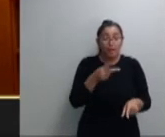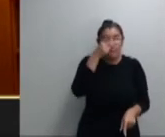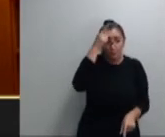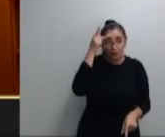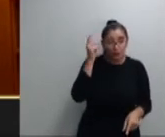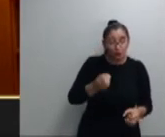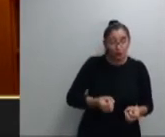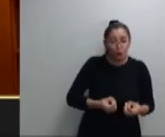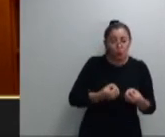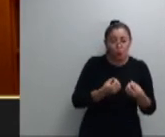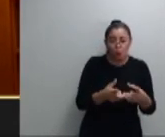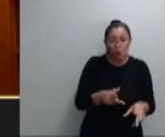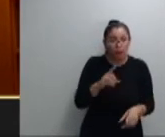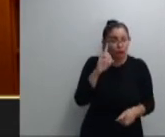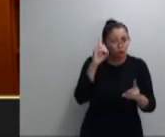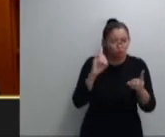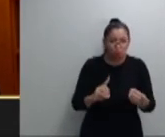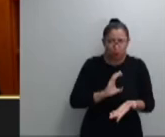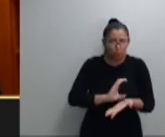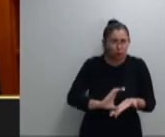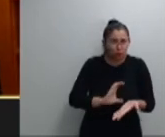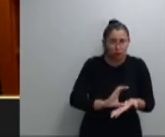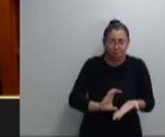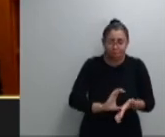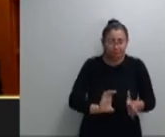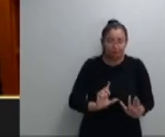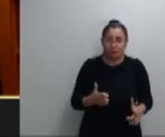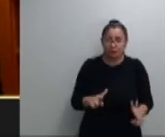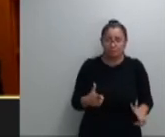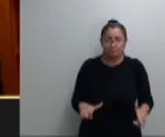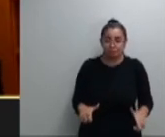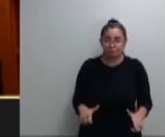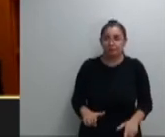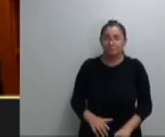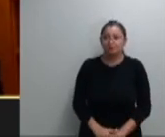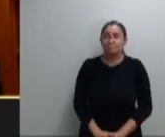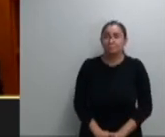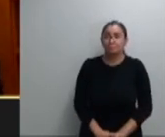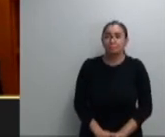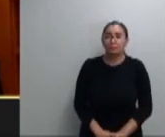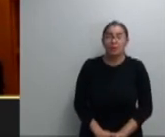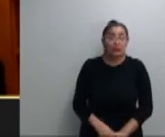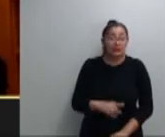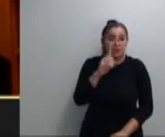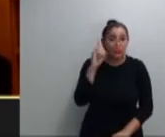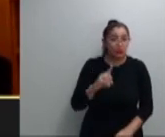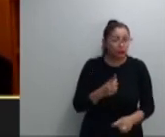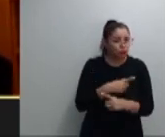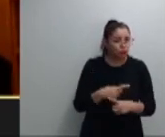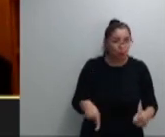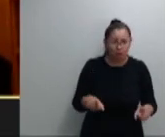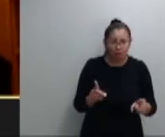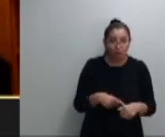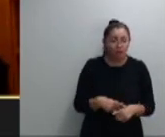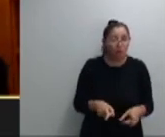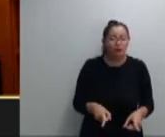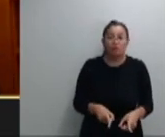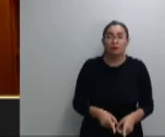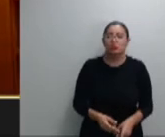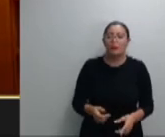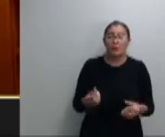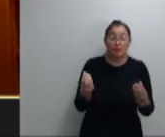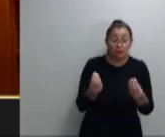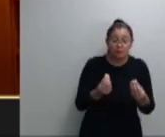ter mais o direito de crédito de piscofins, cessando o seu direito à apropriação, quer seja pela taxa de depreciação,